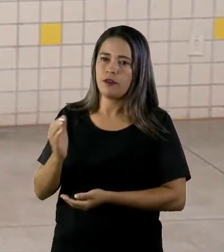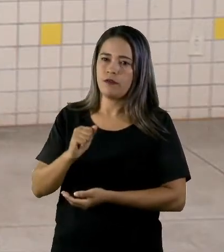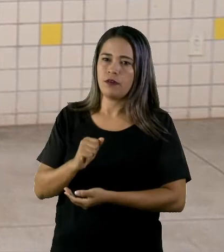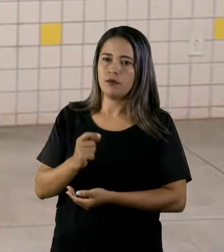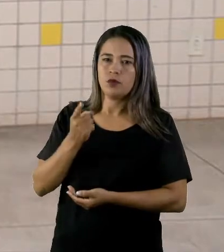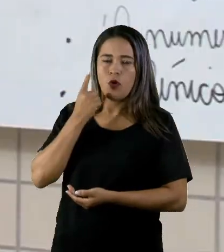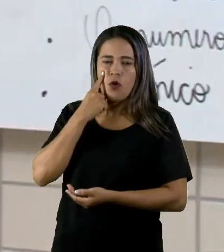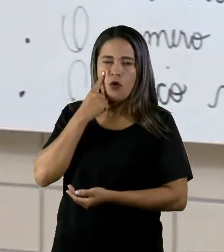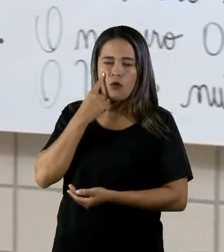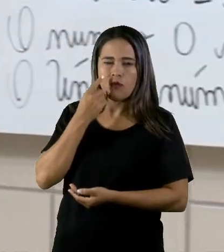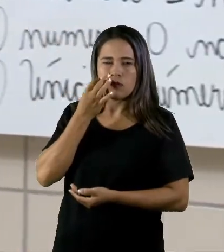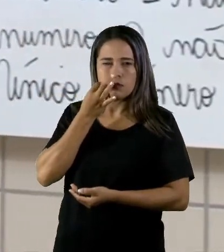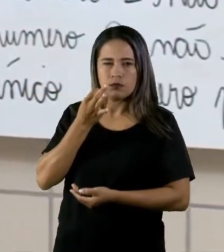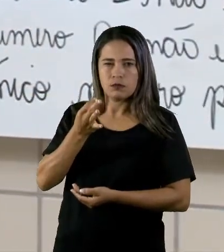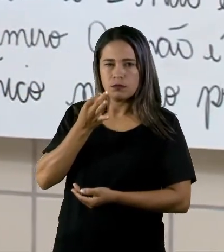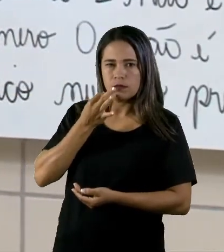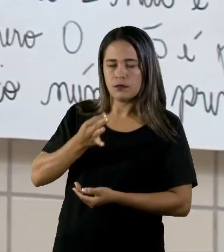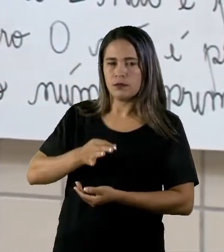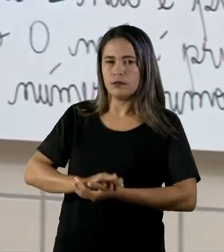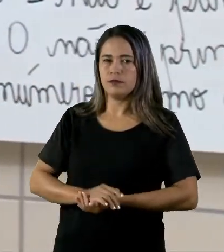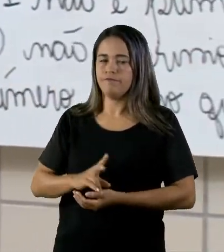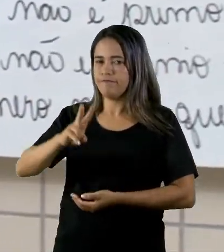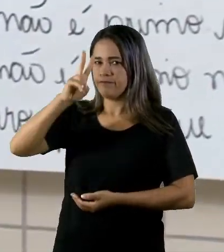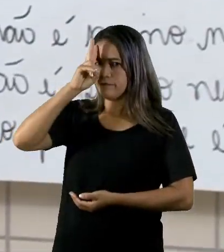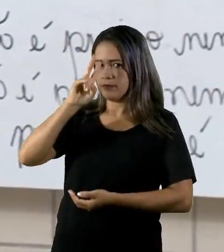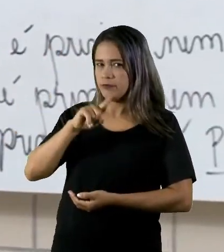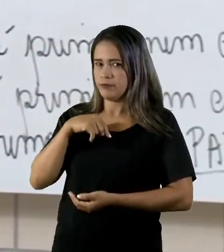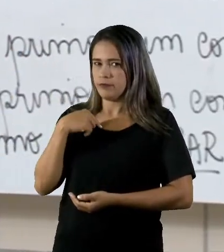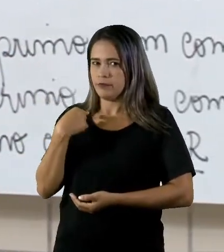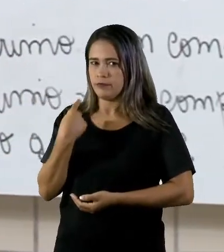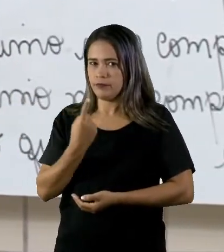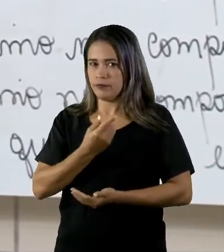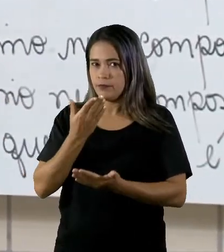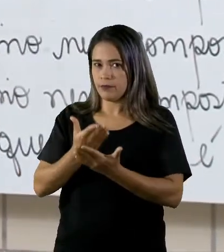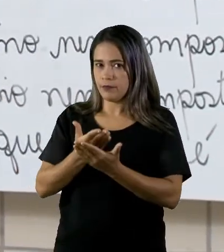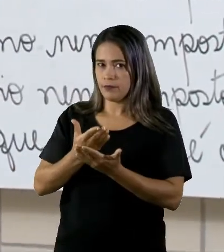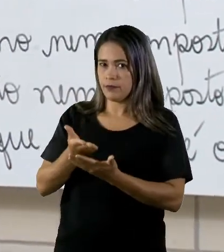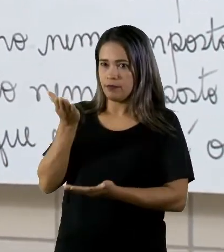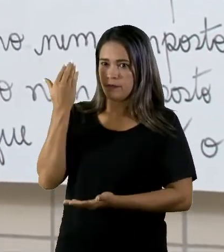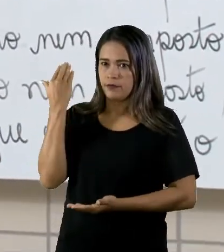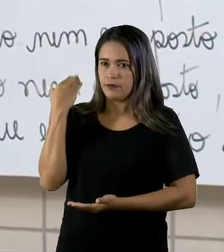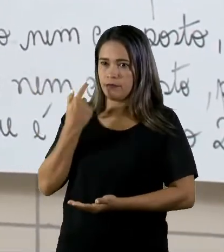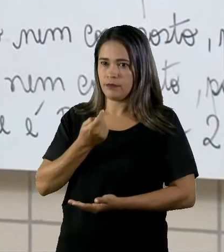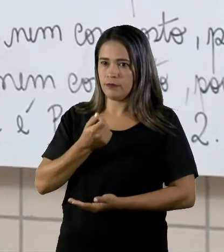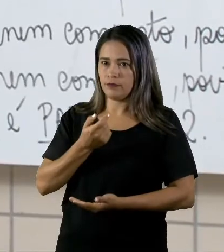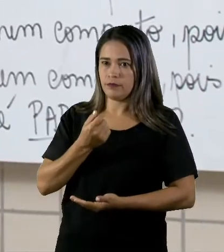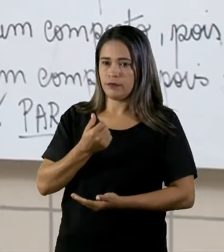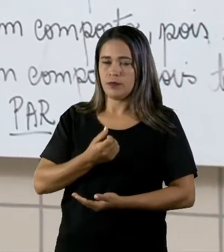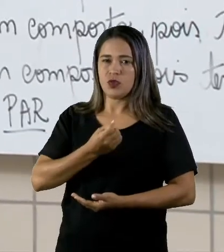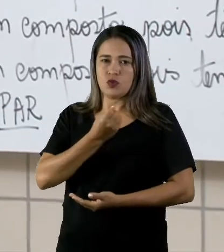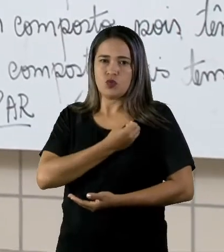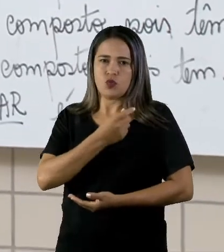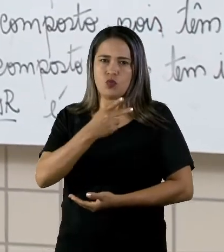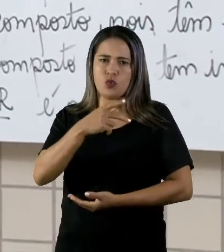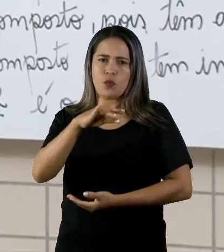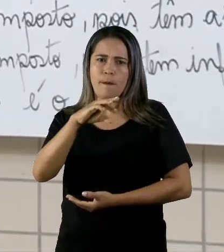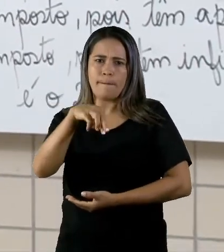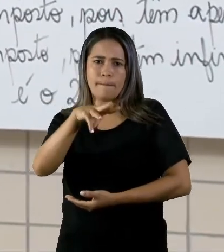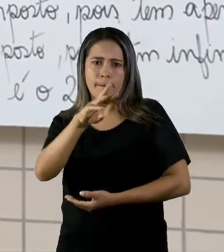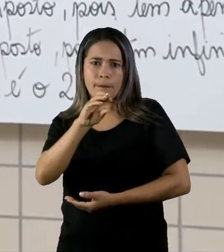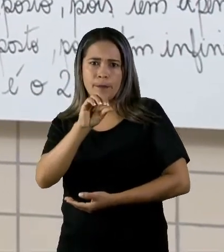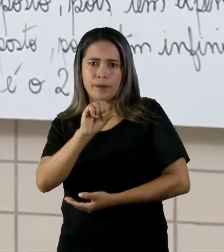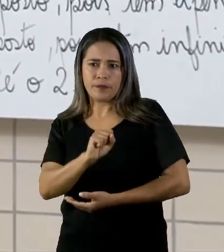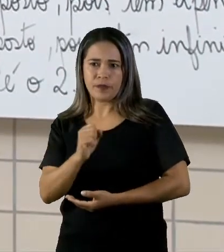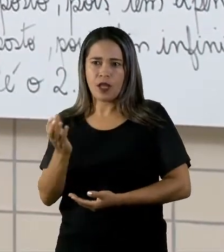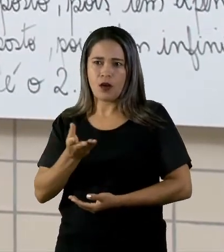algumas observações. Lembra, nós vimos na aula passada um pouquinho sobre números primos. Agora a gente vai ver